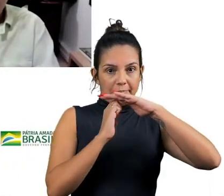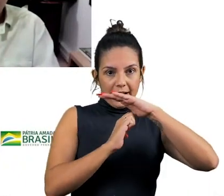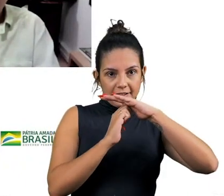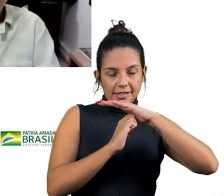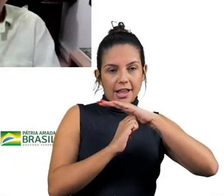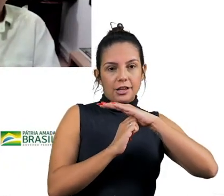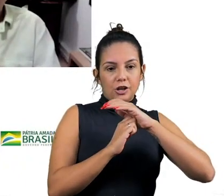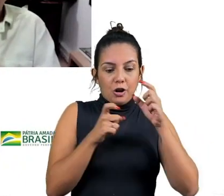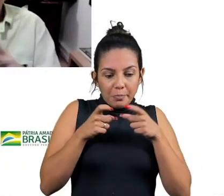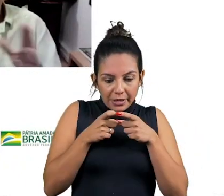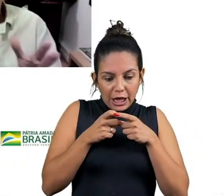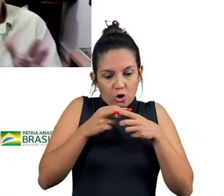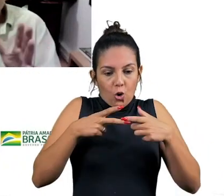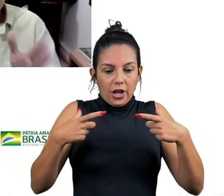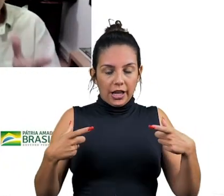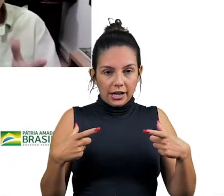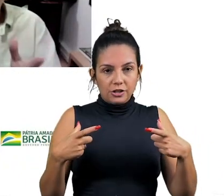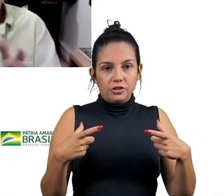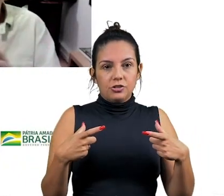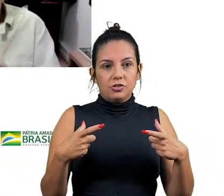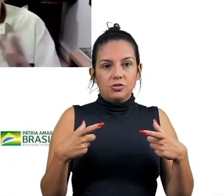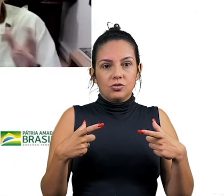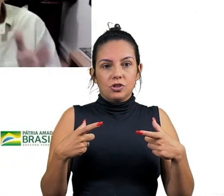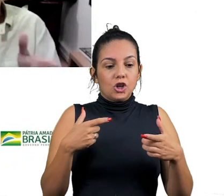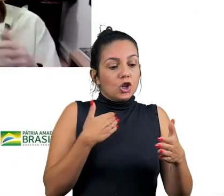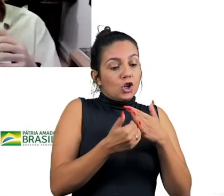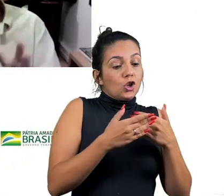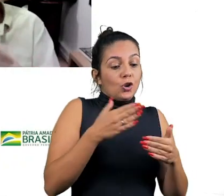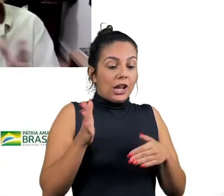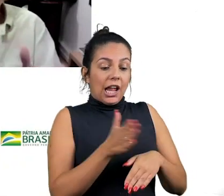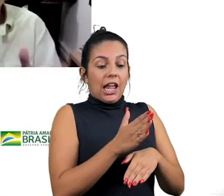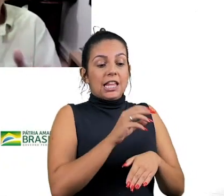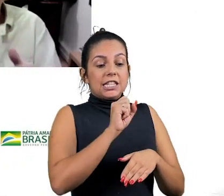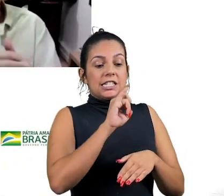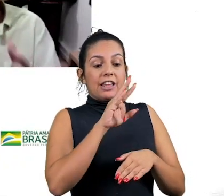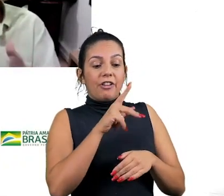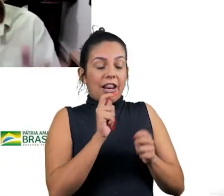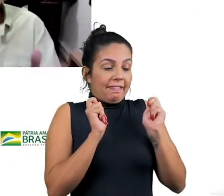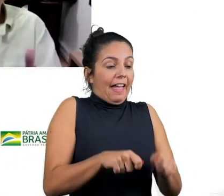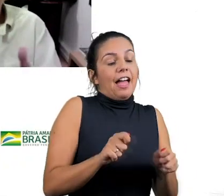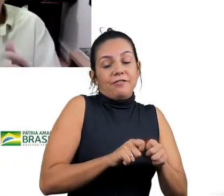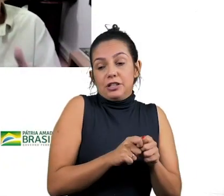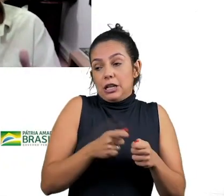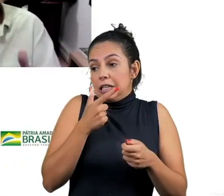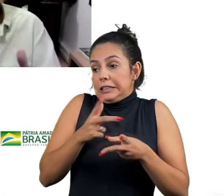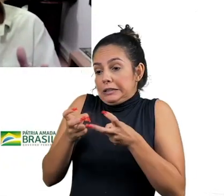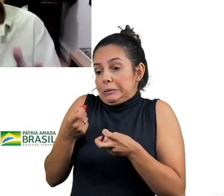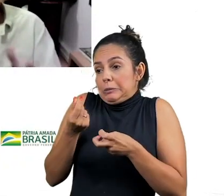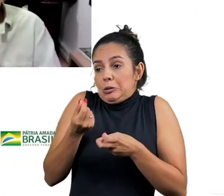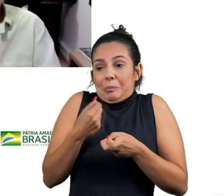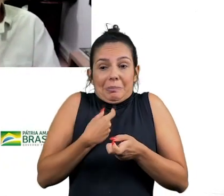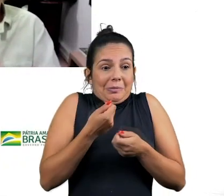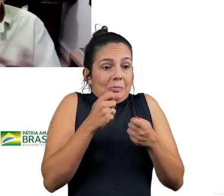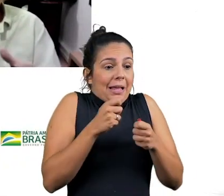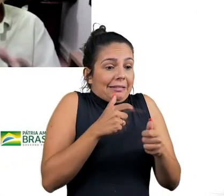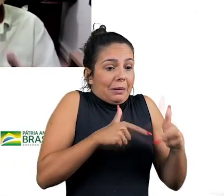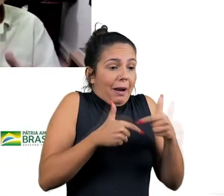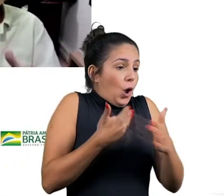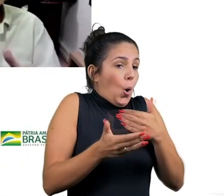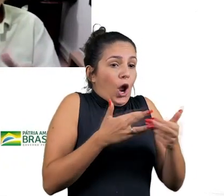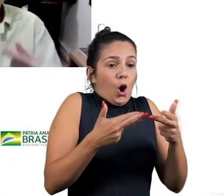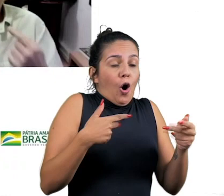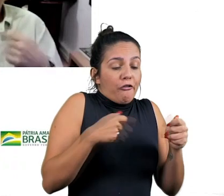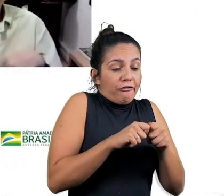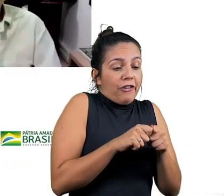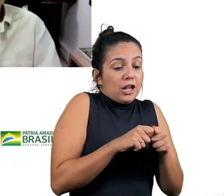seja pequeno e médio, e o que se vira. Quer dizer, eu faço aquilo que dá para fazer para ganhar algum dinheiro para poder manter a minha